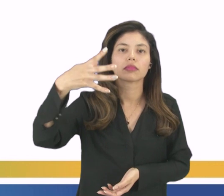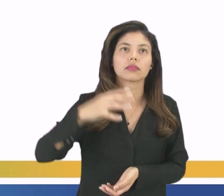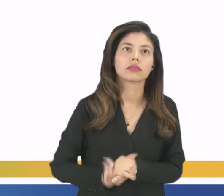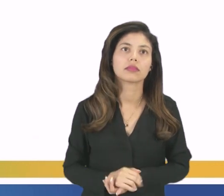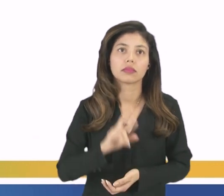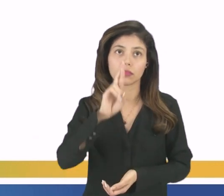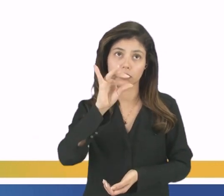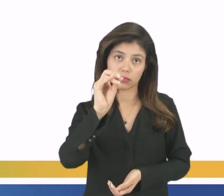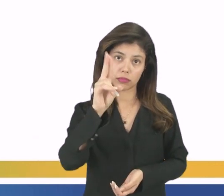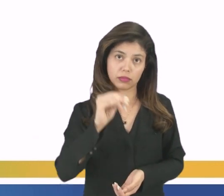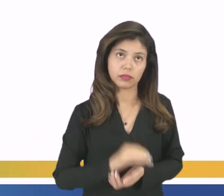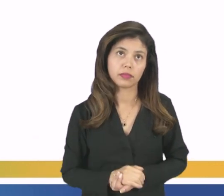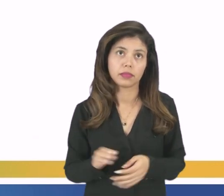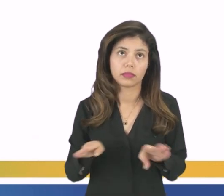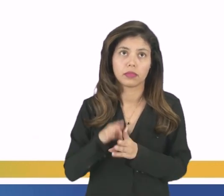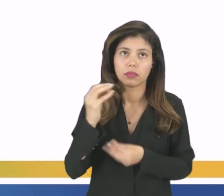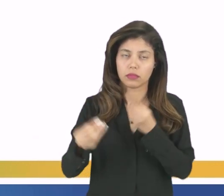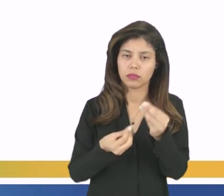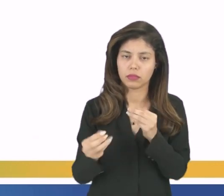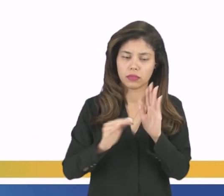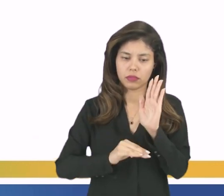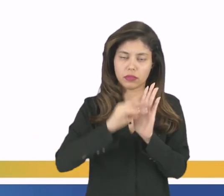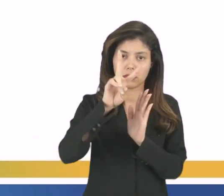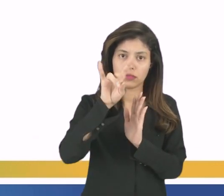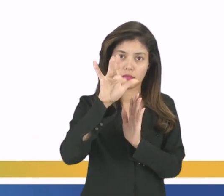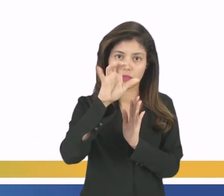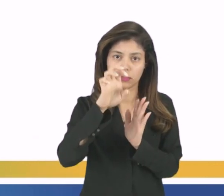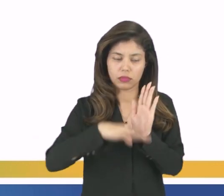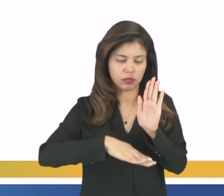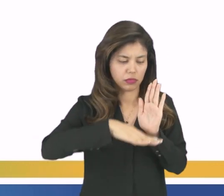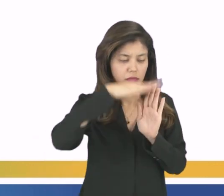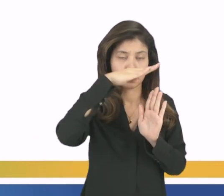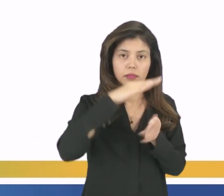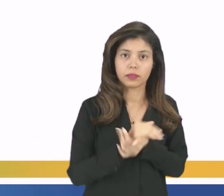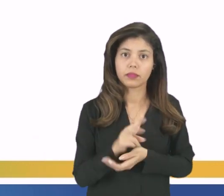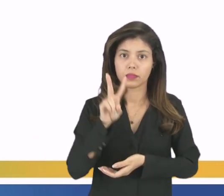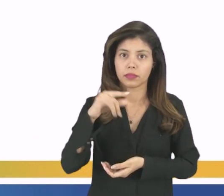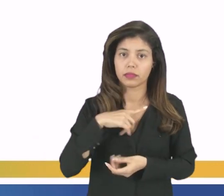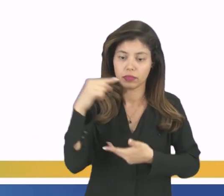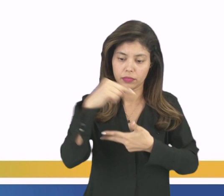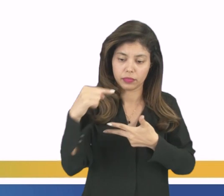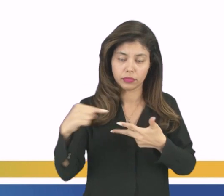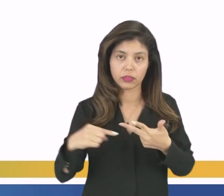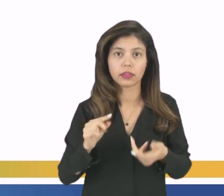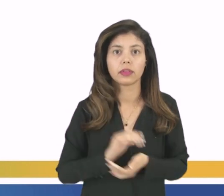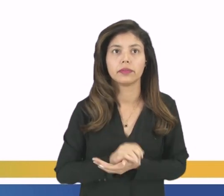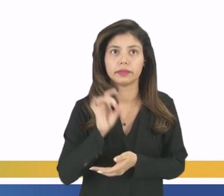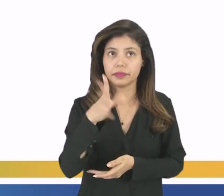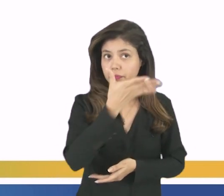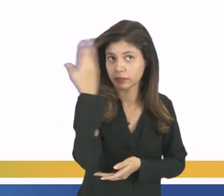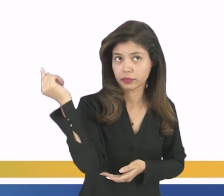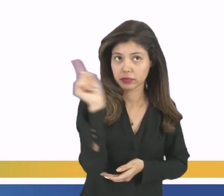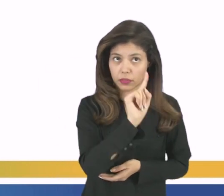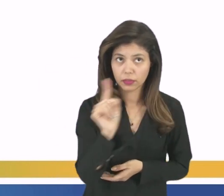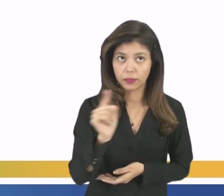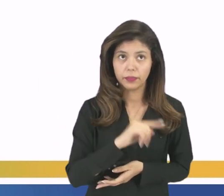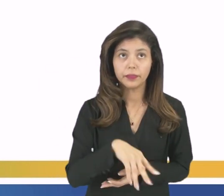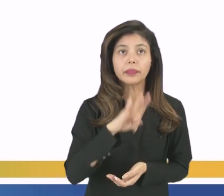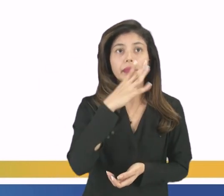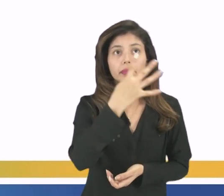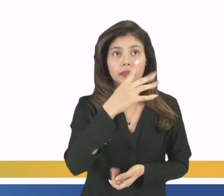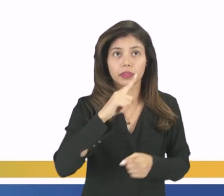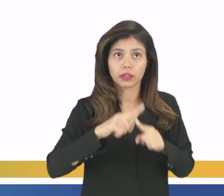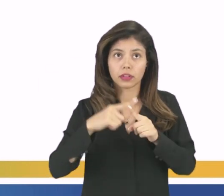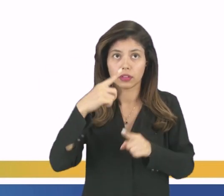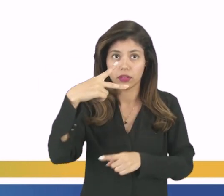r é raio. E como é que seria o volume? O volume é o que mais cai a nível de Enem, então é só você não esquecer. O volume de uma